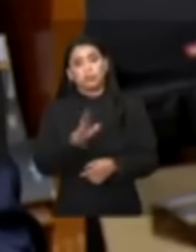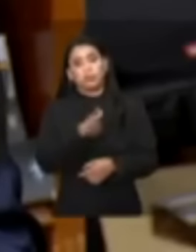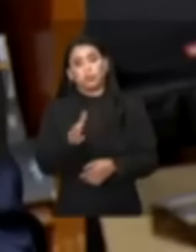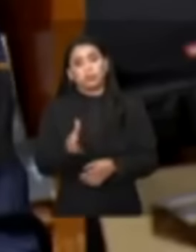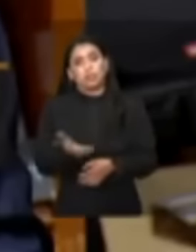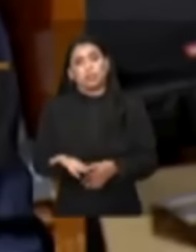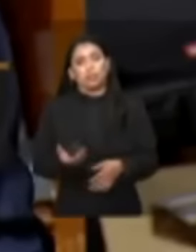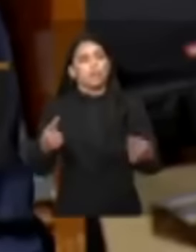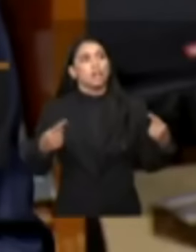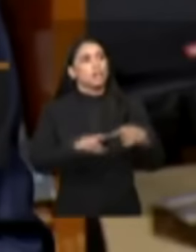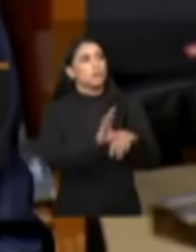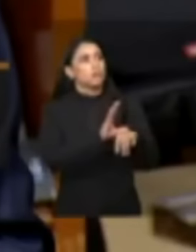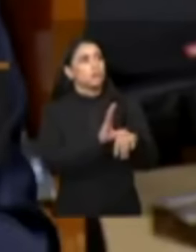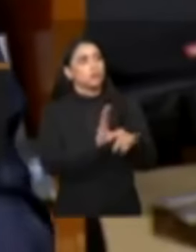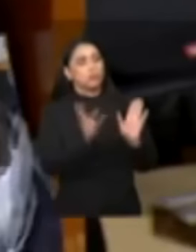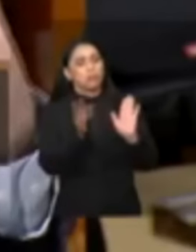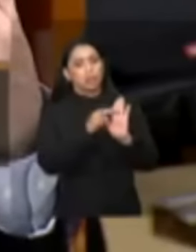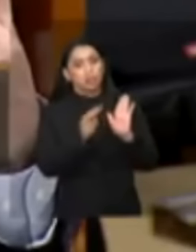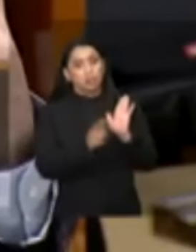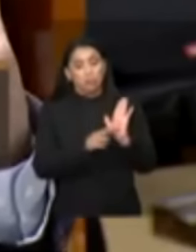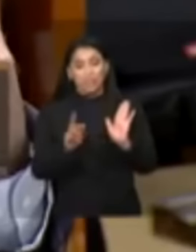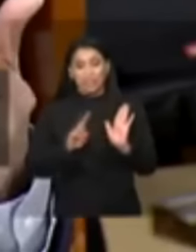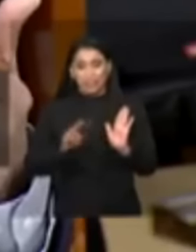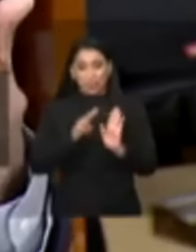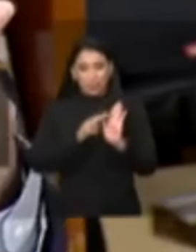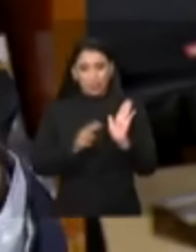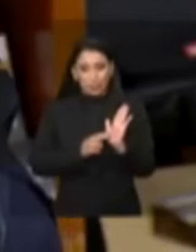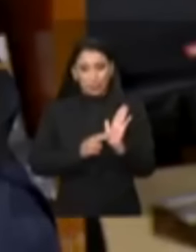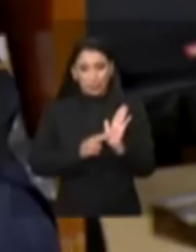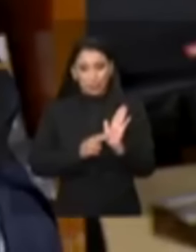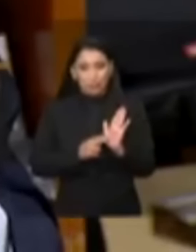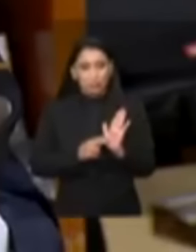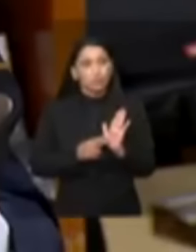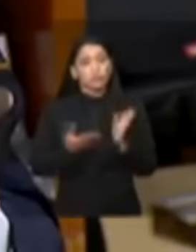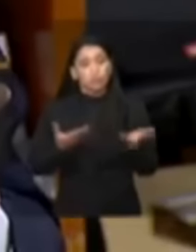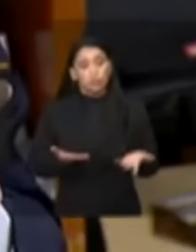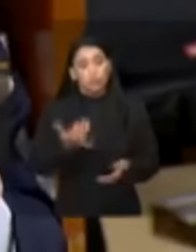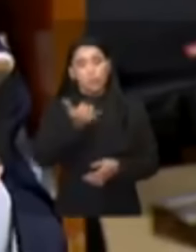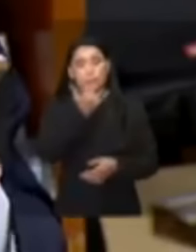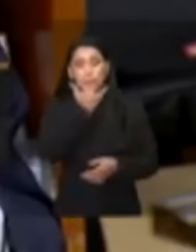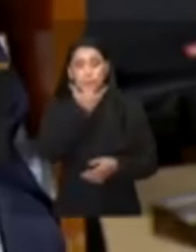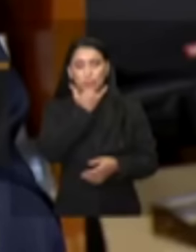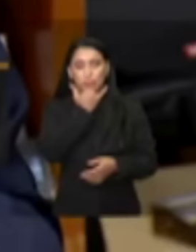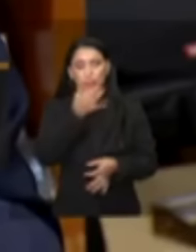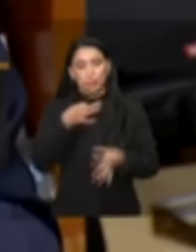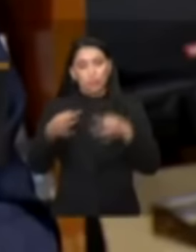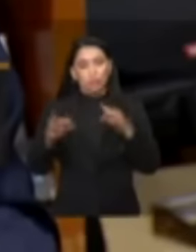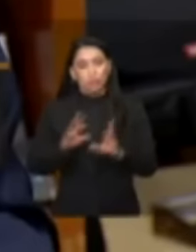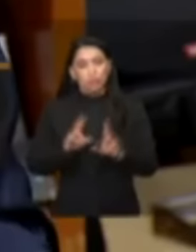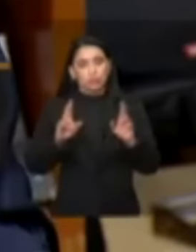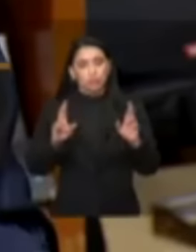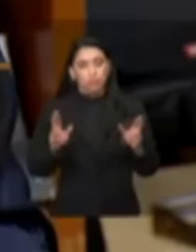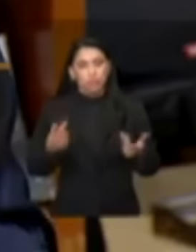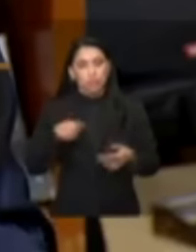inconstitucional aquela incidência da Norma mas não a norma em si com a devida venha dos entendimentos contrários eu acho que foi